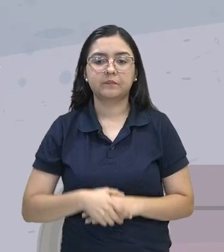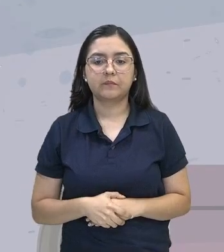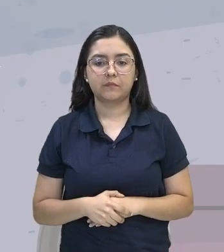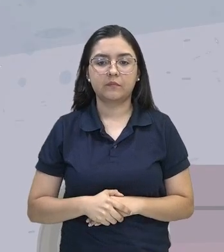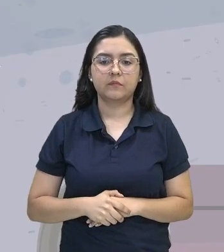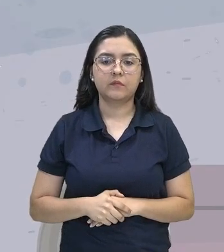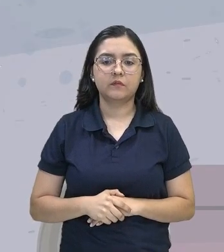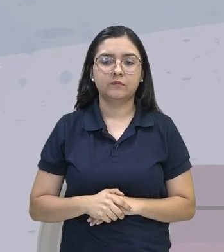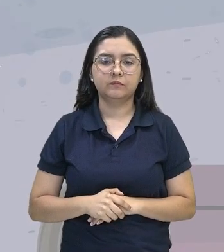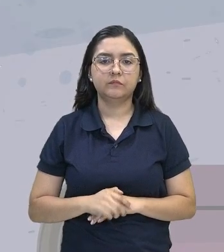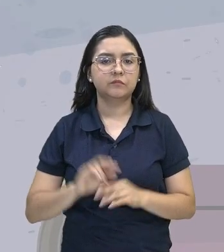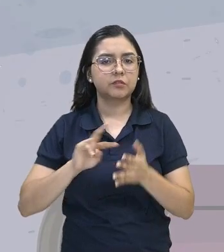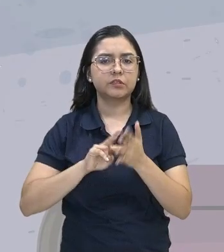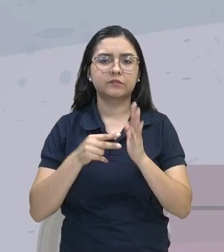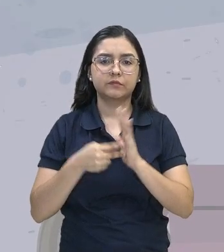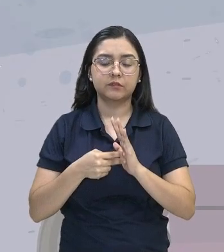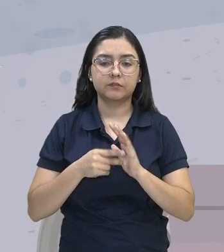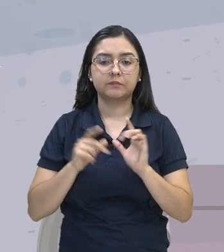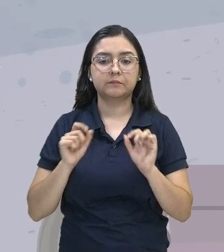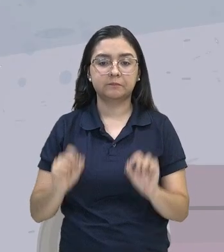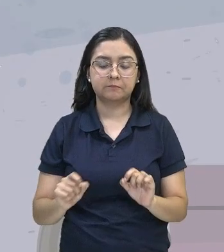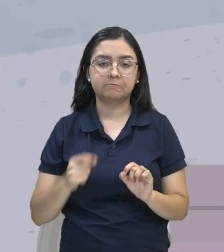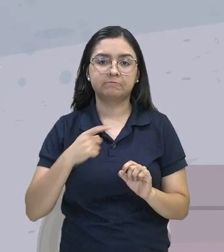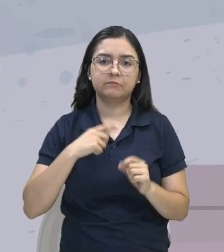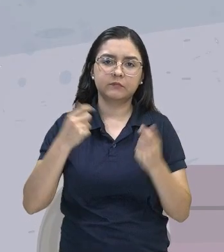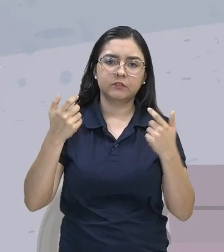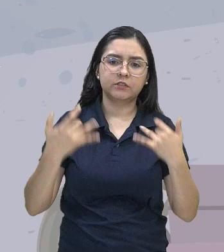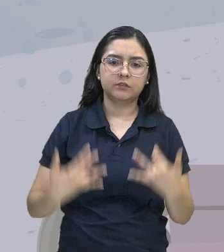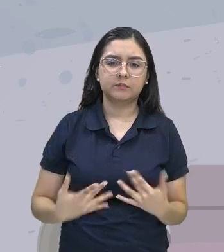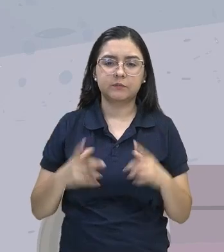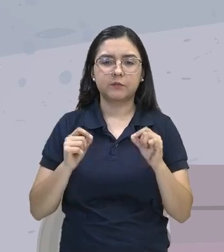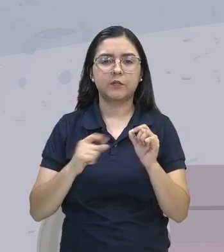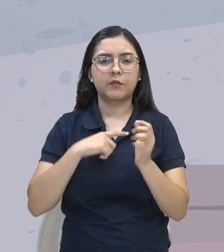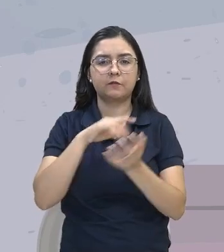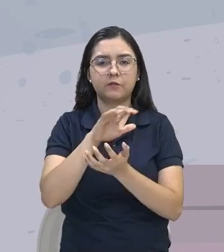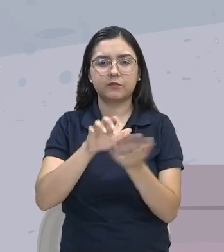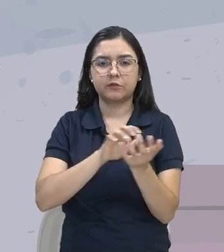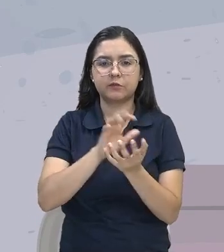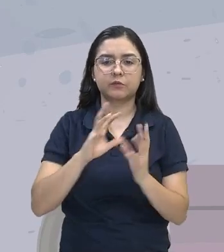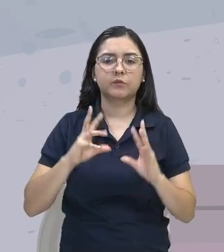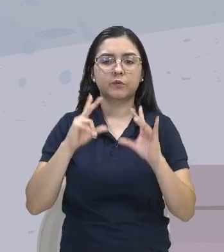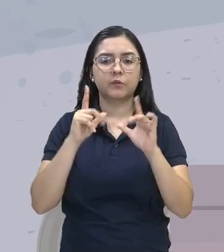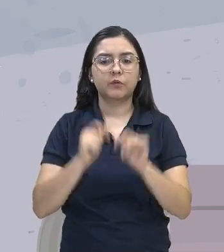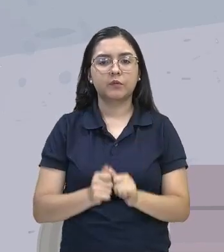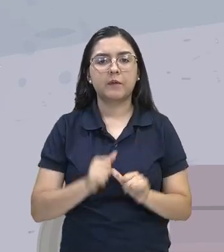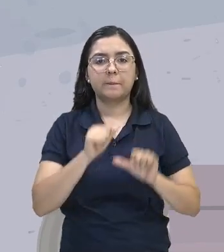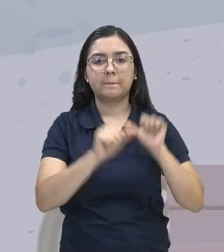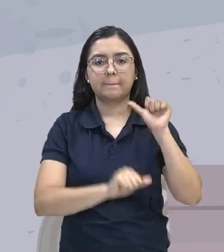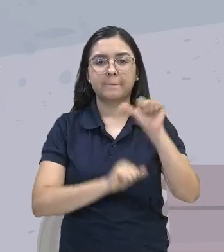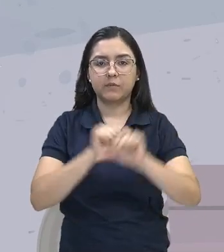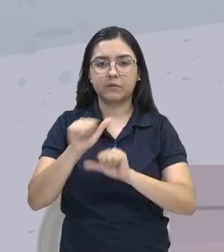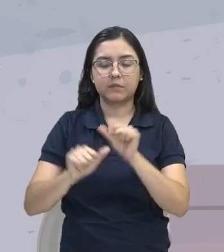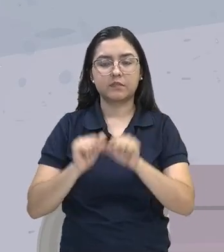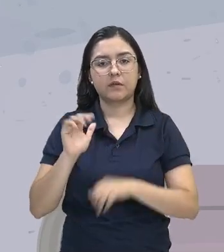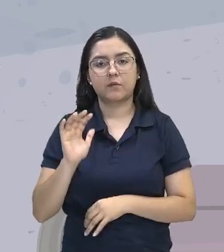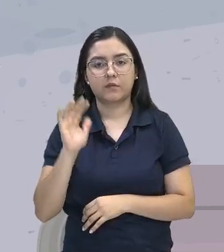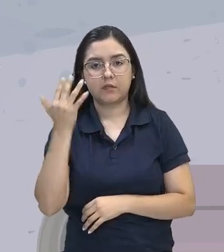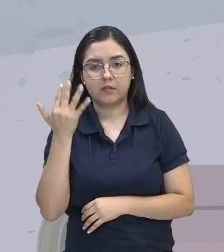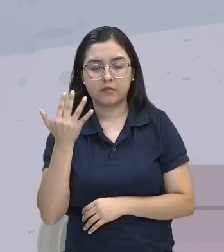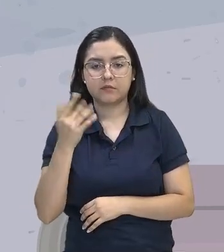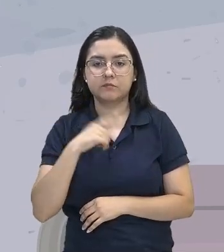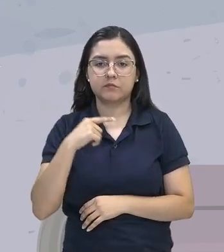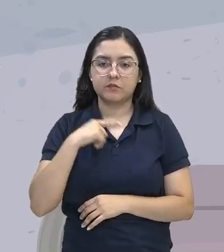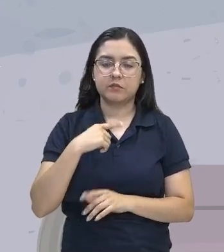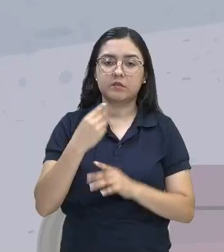uma revolução, professor? A grosso modo, a gente pode chamar de revolução toda mudança drástica que acontece em uma